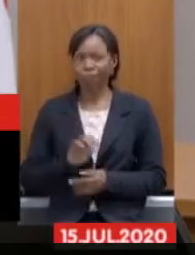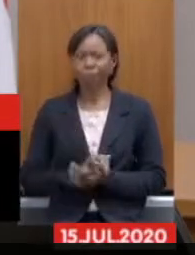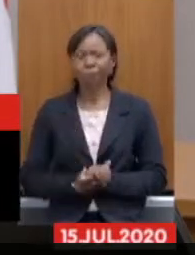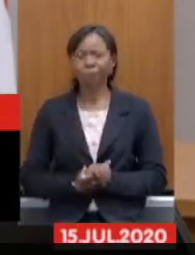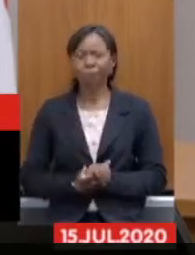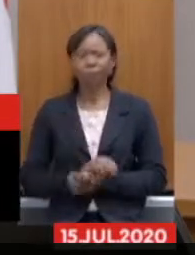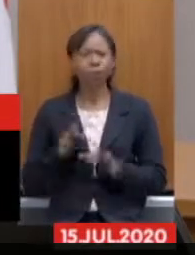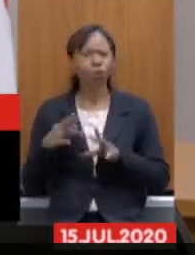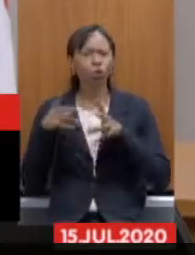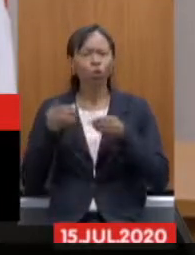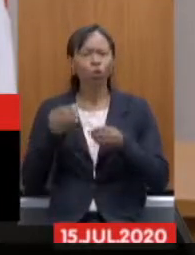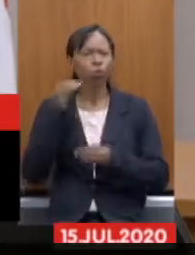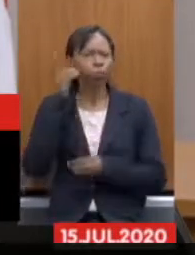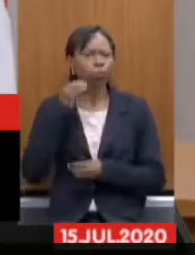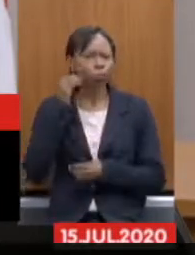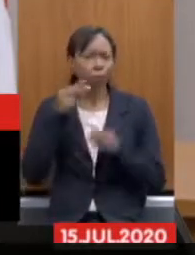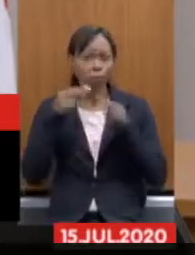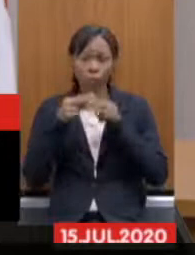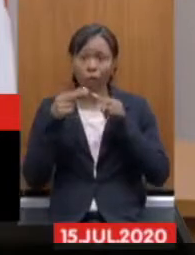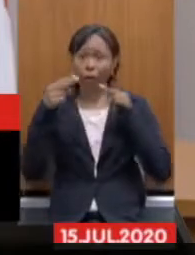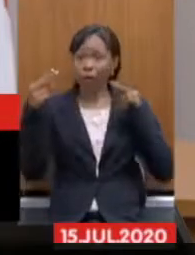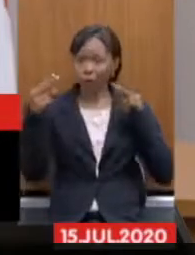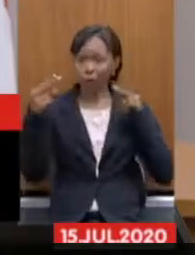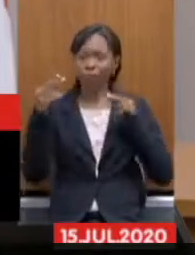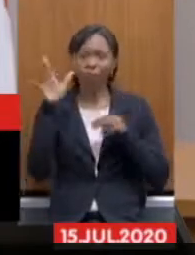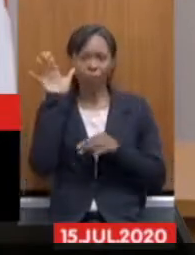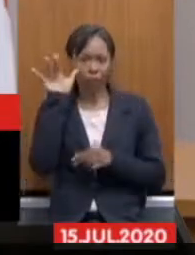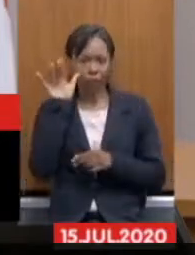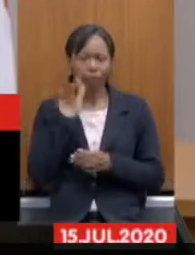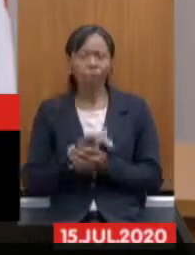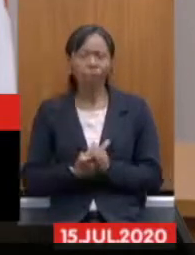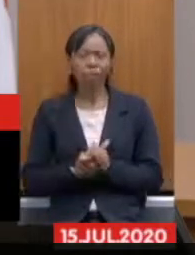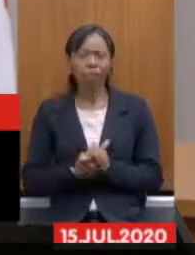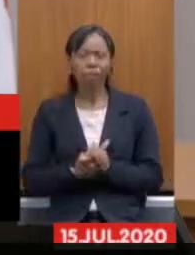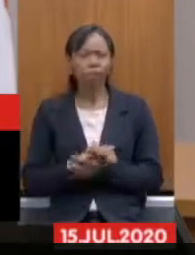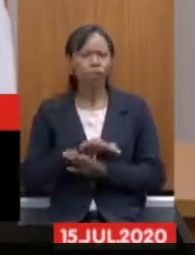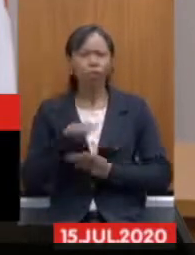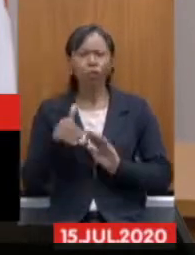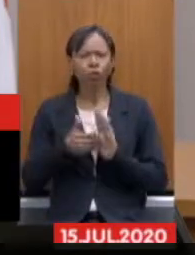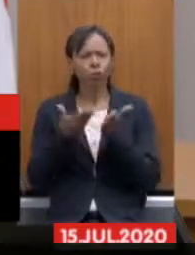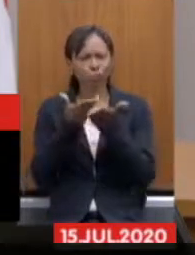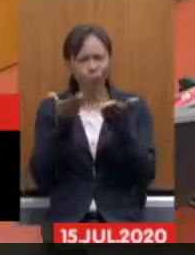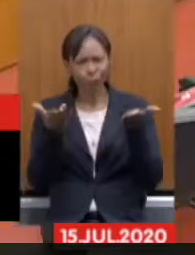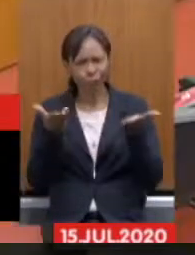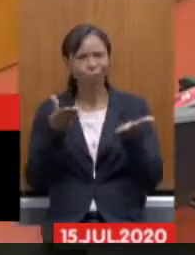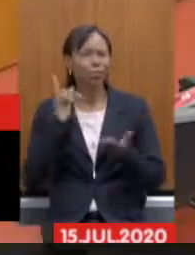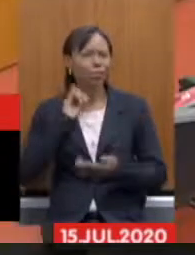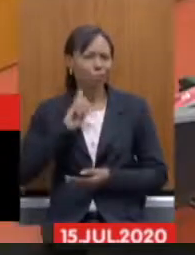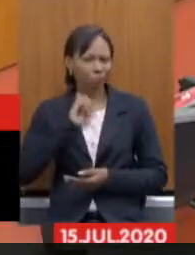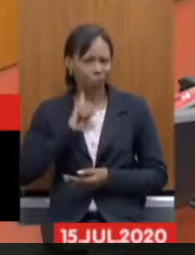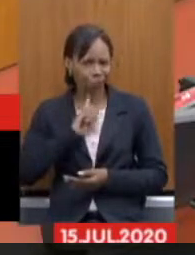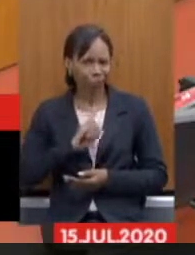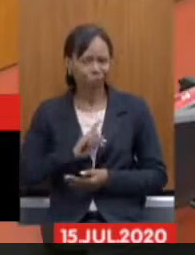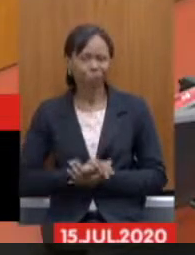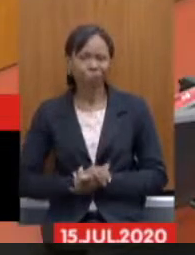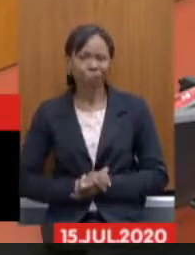comprimento todos os deputados que estão remotamente nos assistindo e a todas as mineiras e mineiros